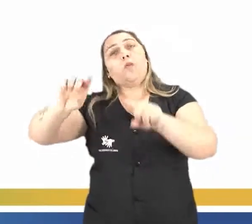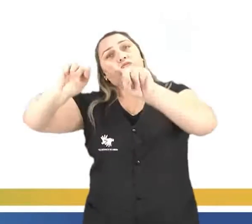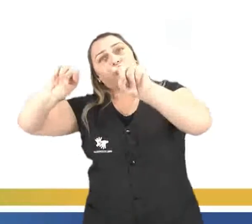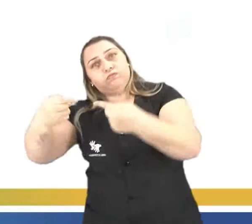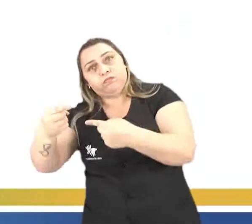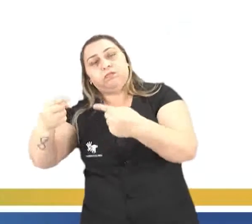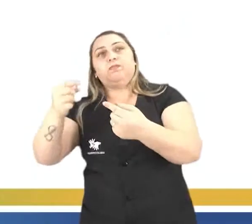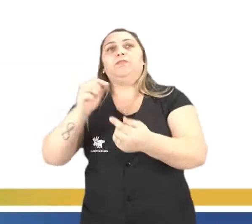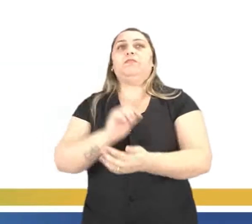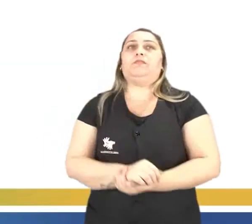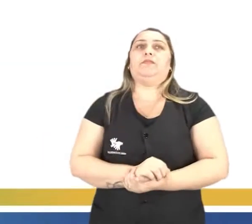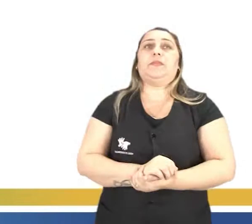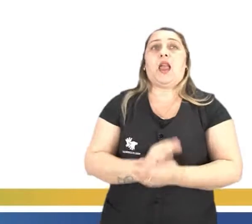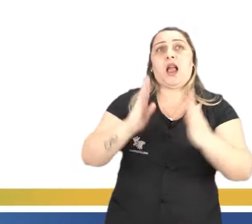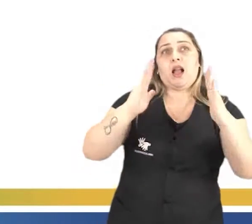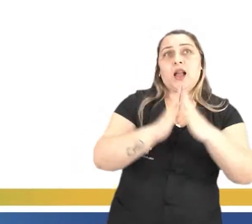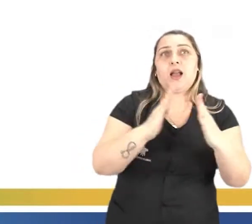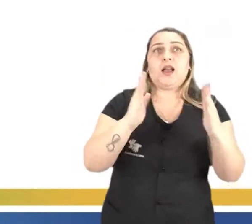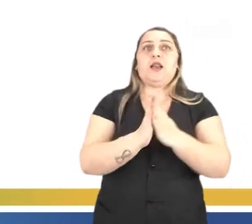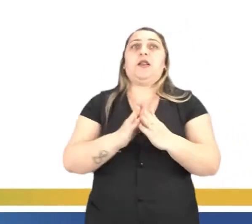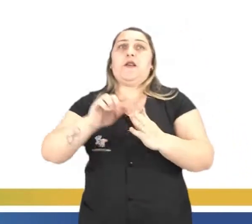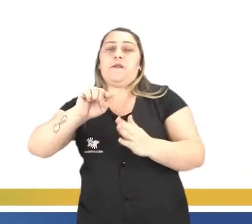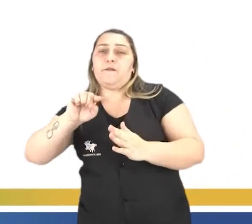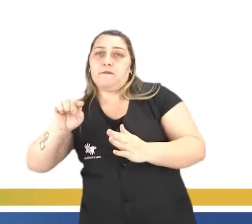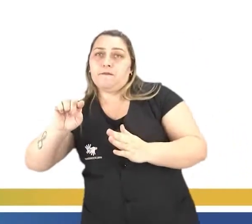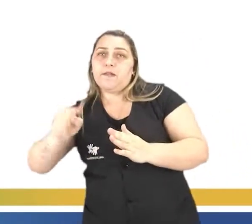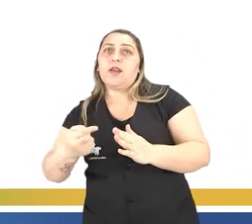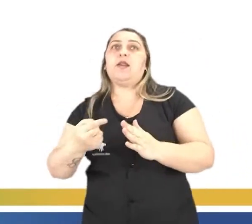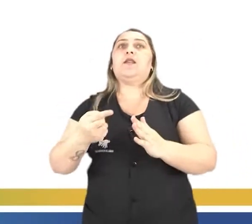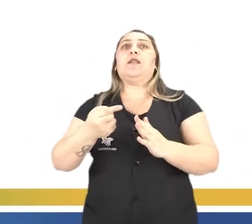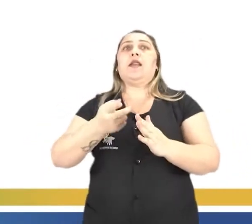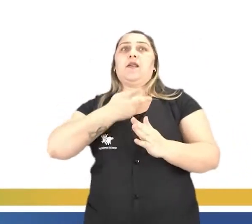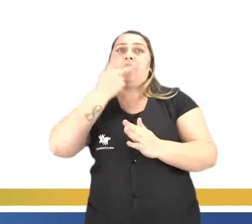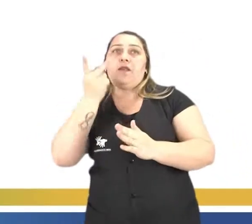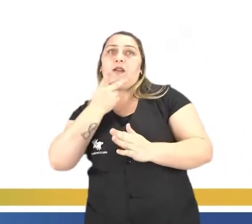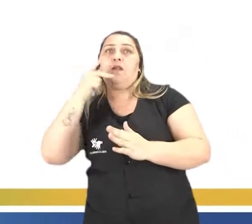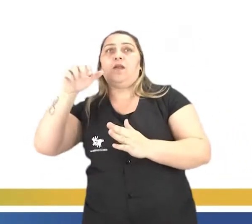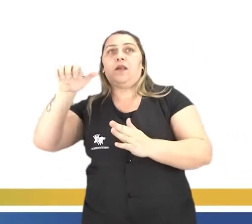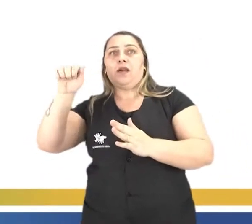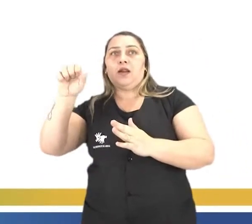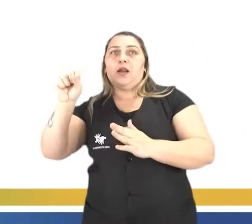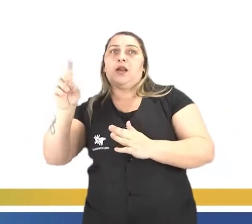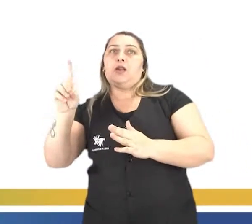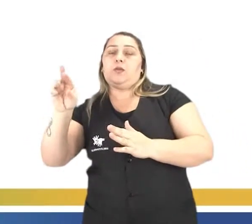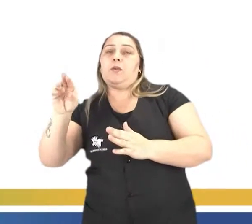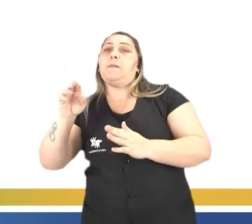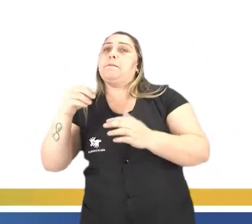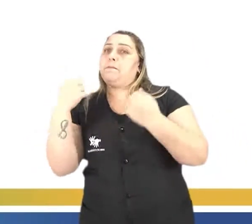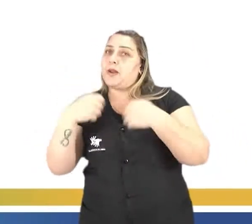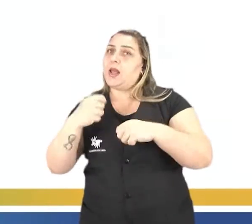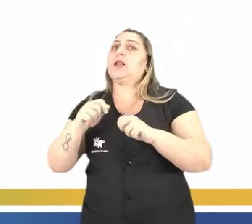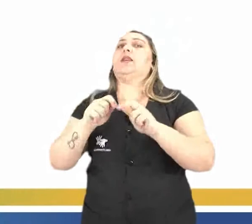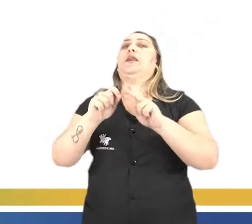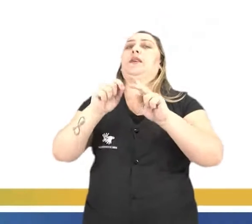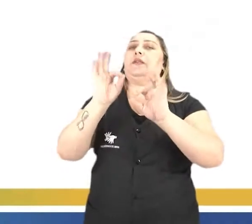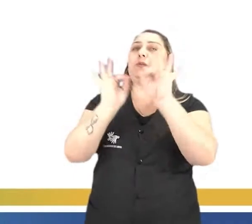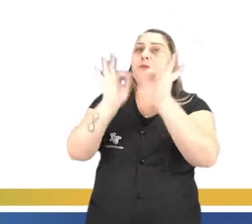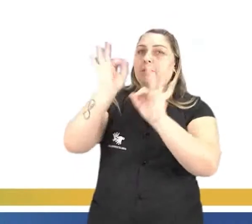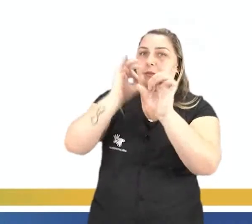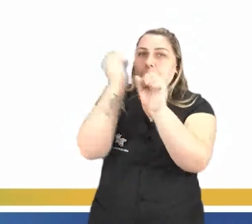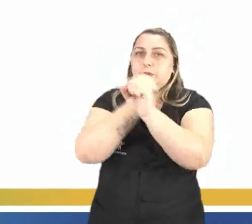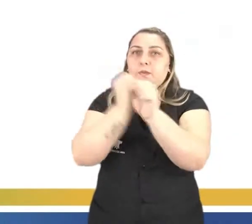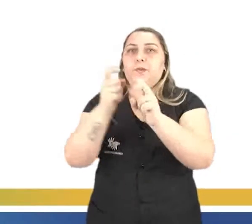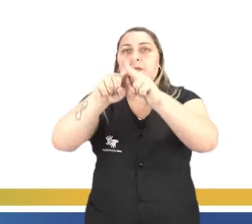parênteses. Tá? A casa, vírgula, disse Asdrúbal, vírgula, precisa de reforma. Ou então eu poderia fazer essa